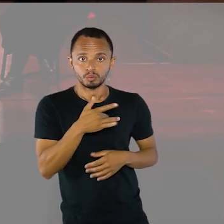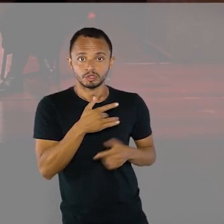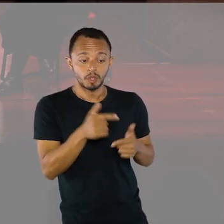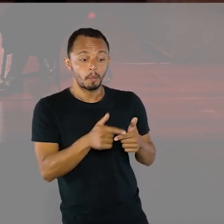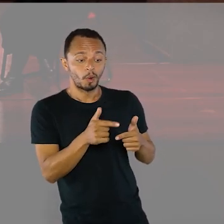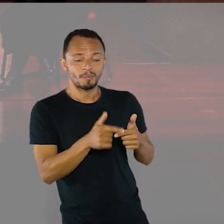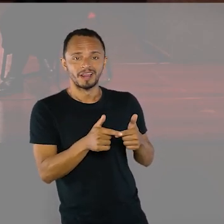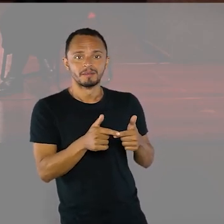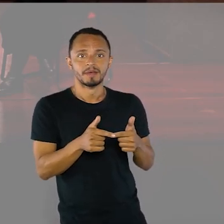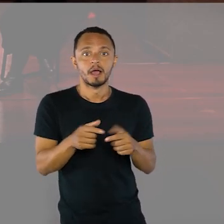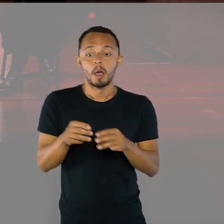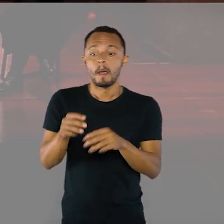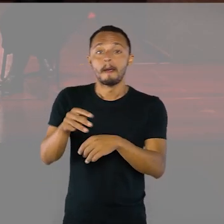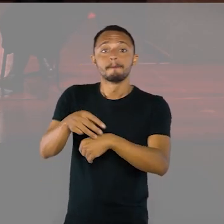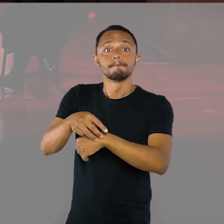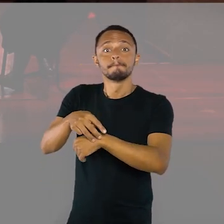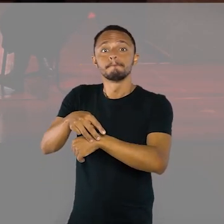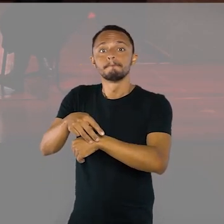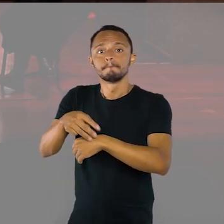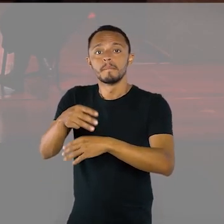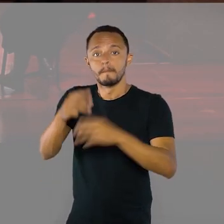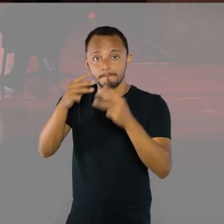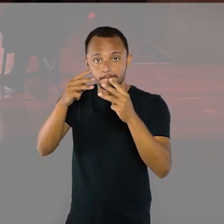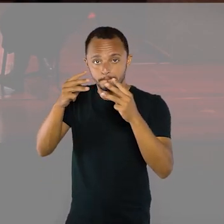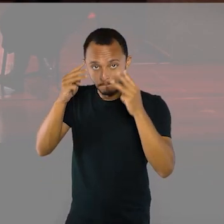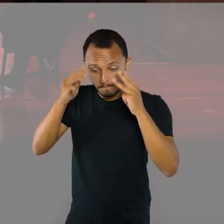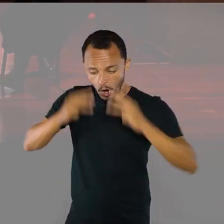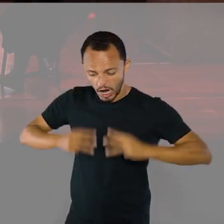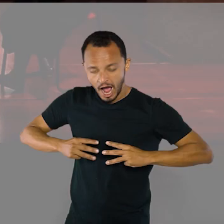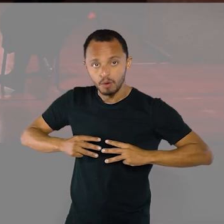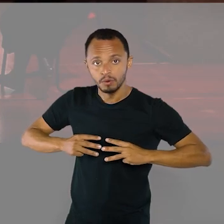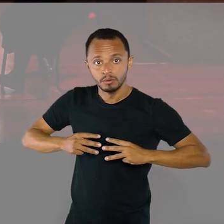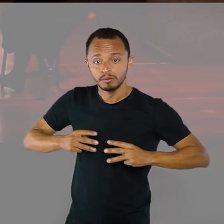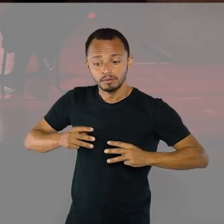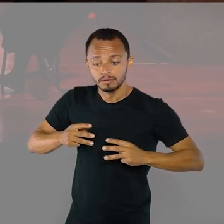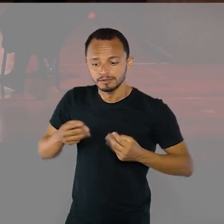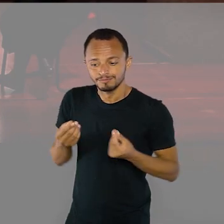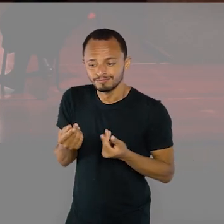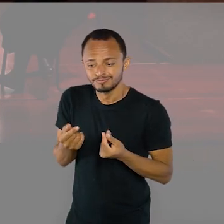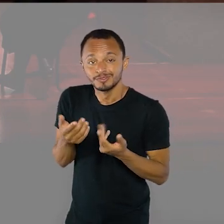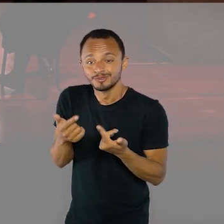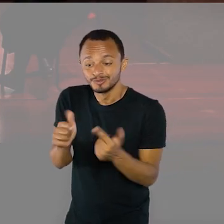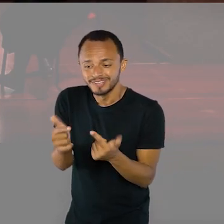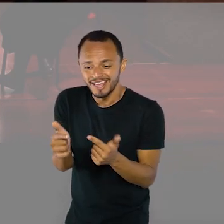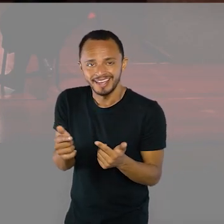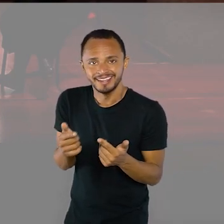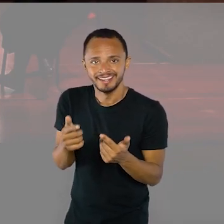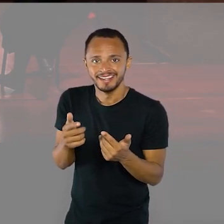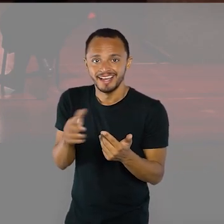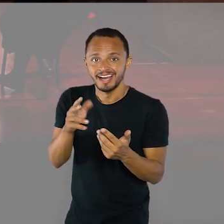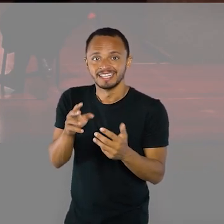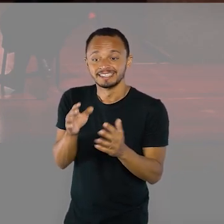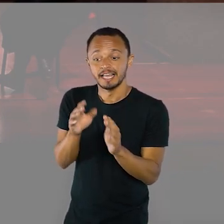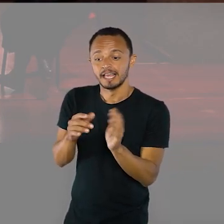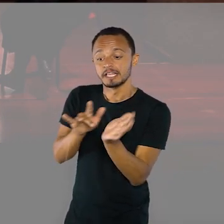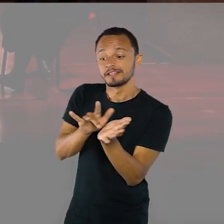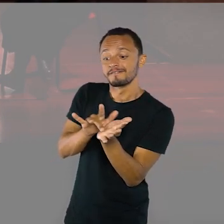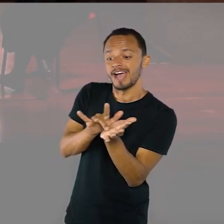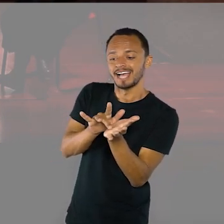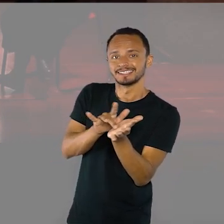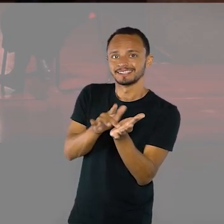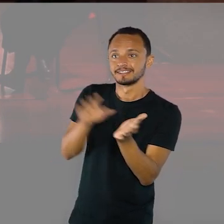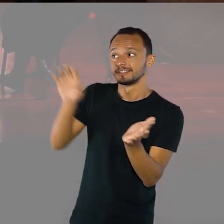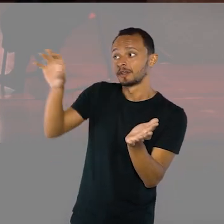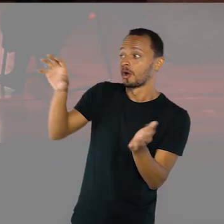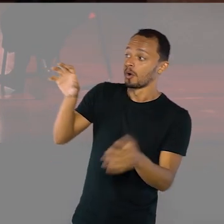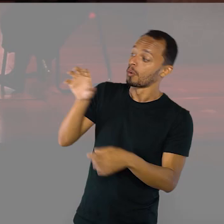crise moral. E transforma o que tem de novo nesse ano de 22. Foi a coincidência entre